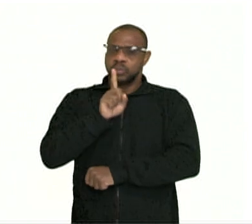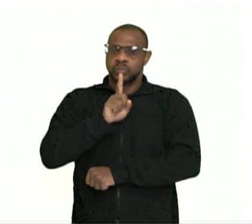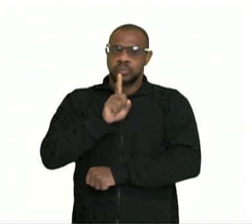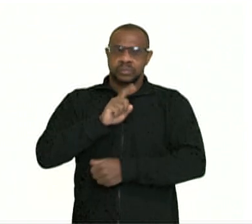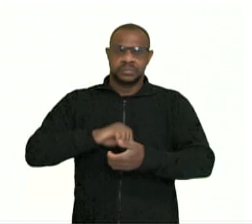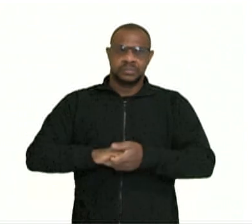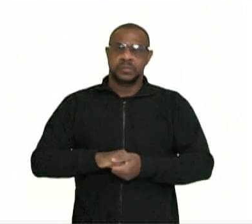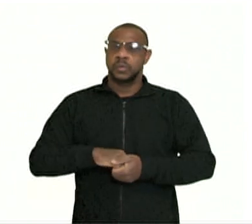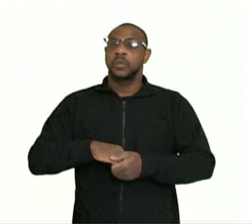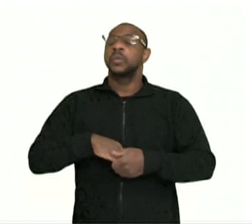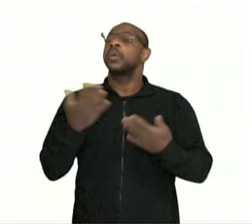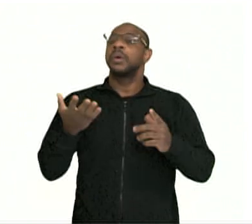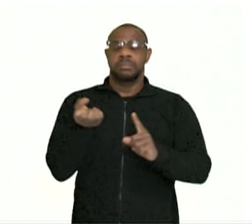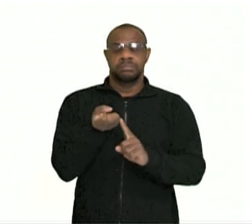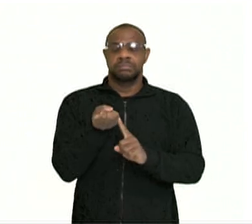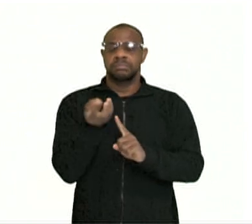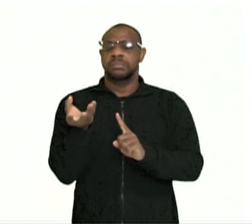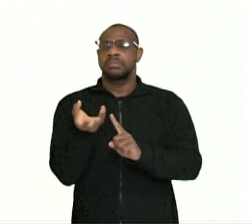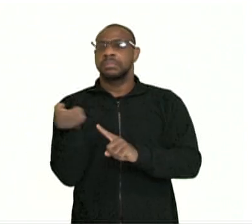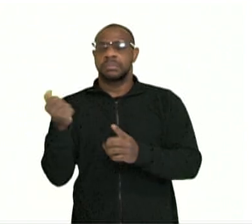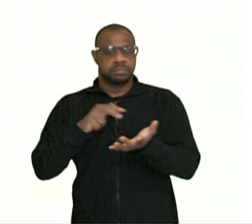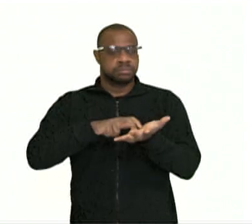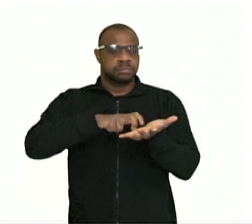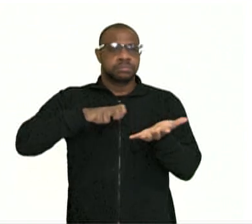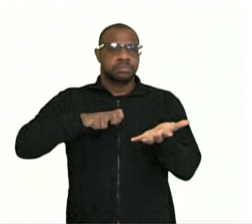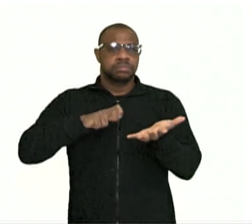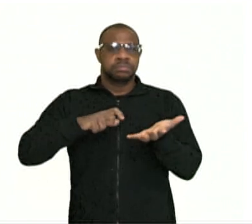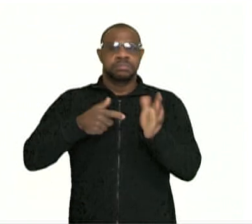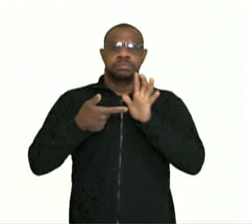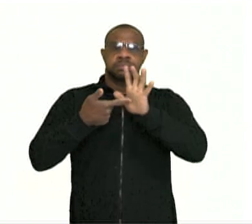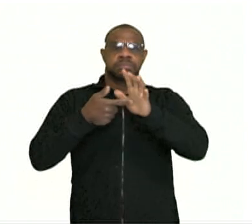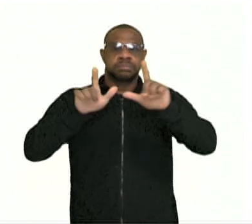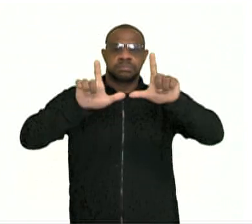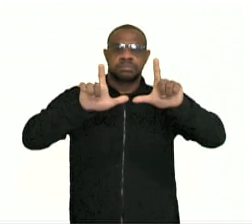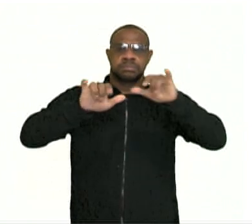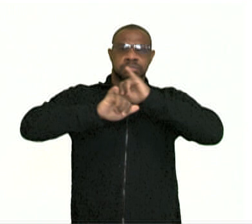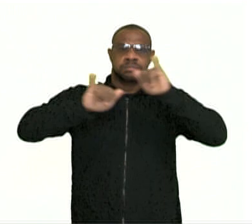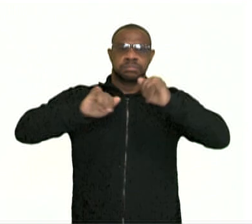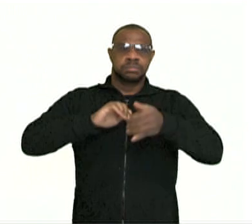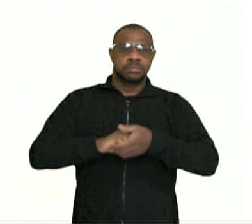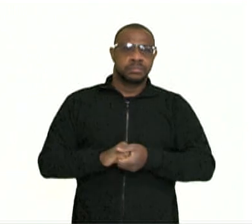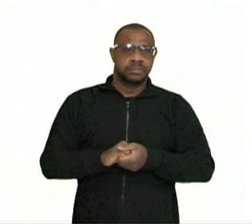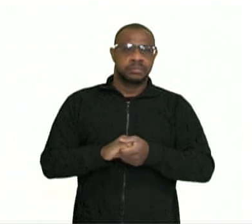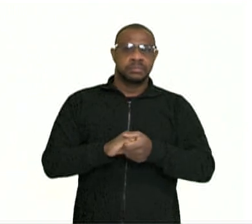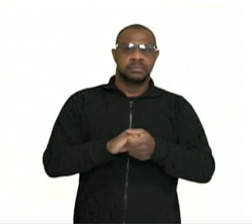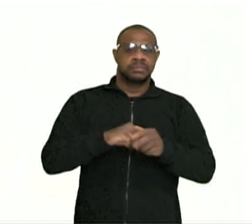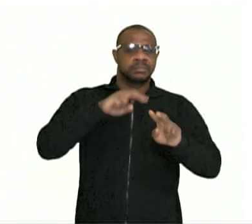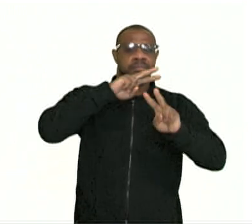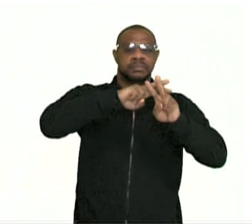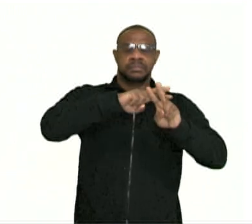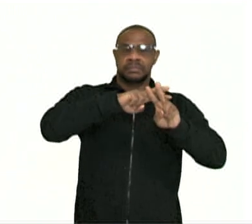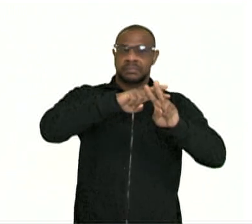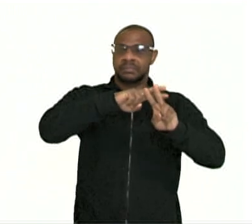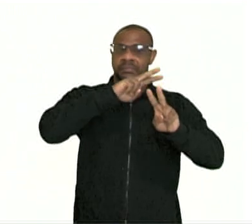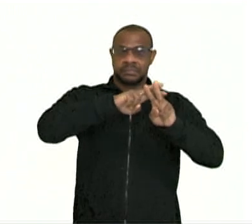linguagem verbal e não verbal que figura aqui no panfleto? Hashtag mosquito não.